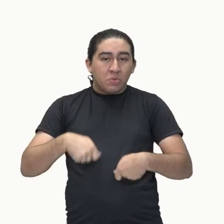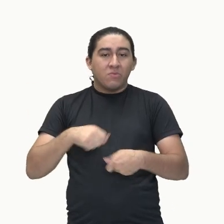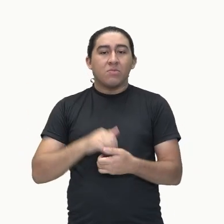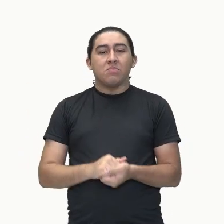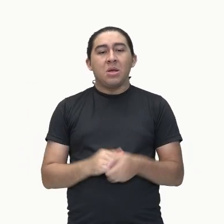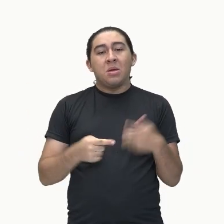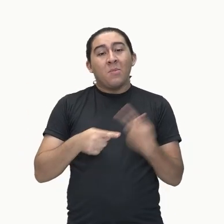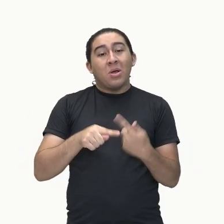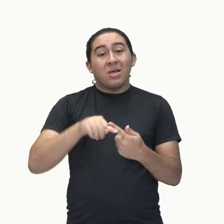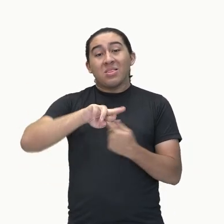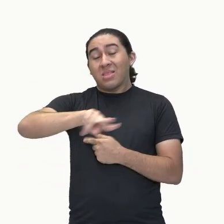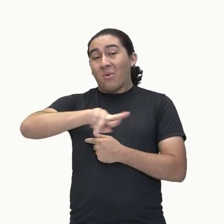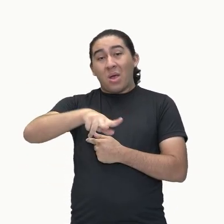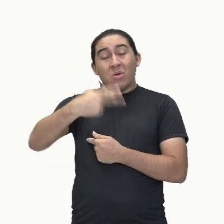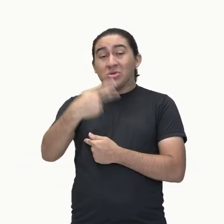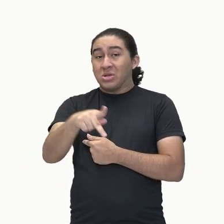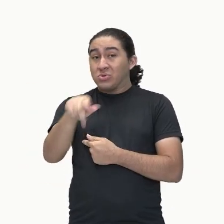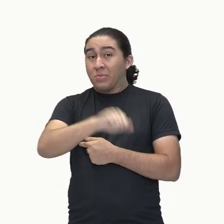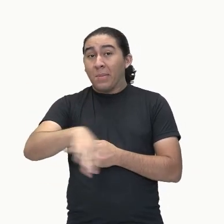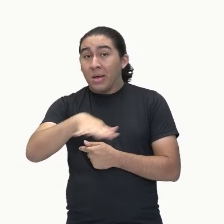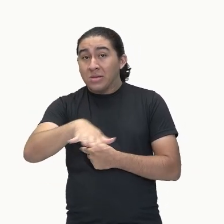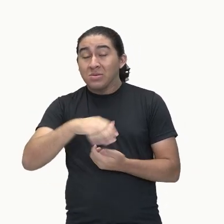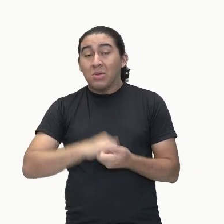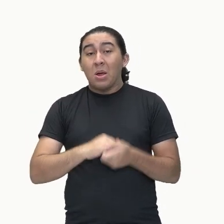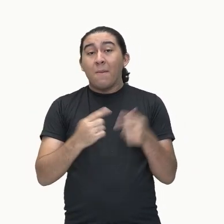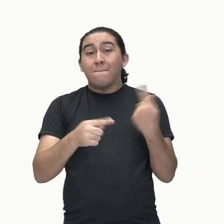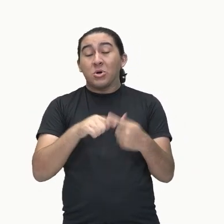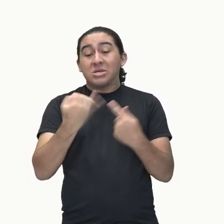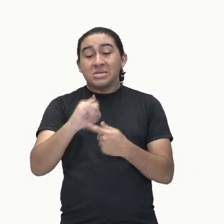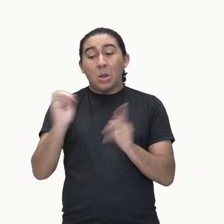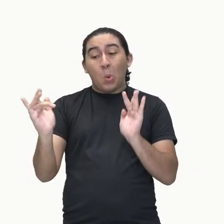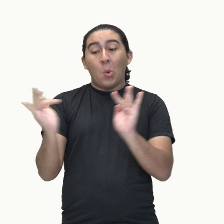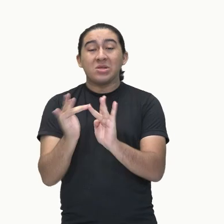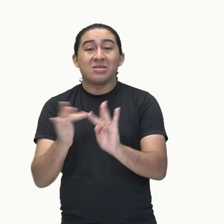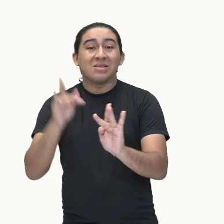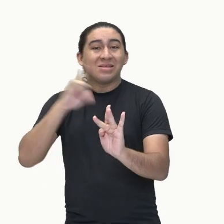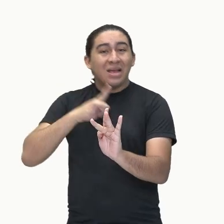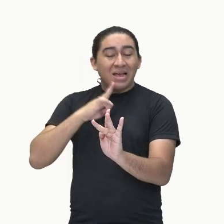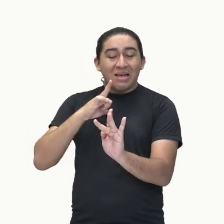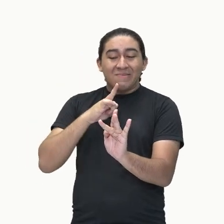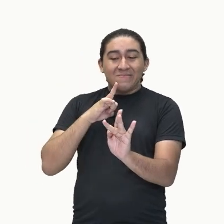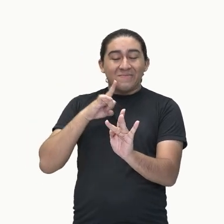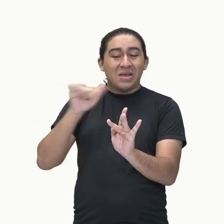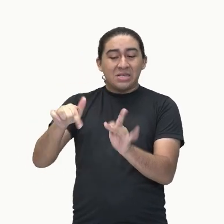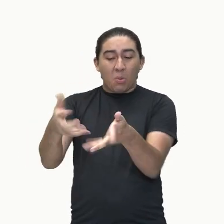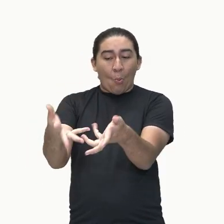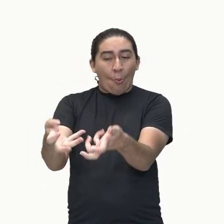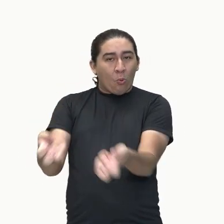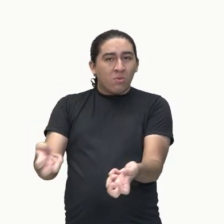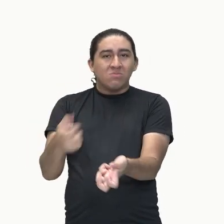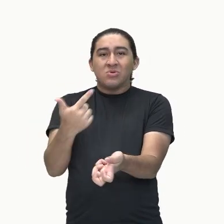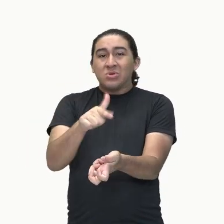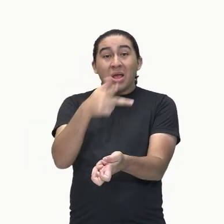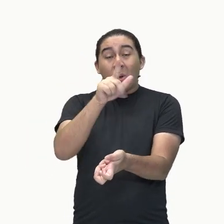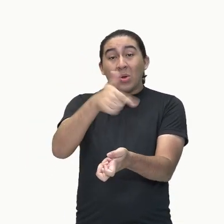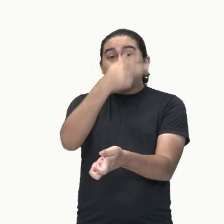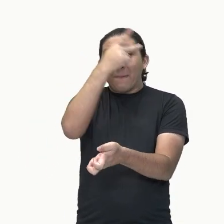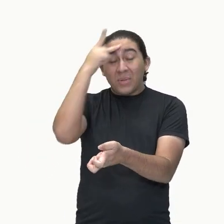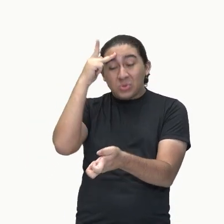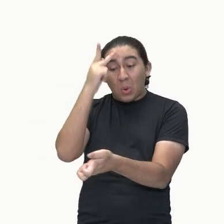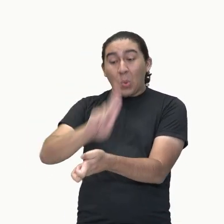a sua terra, porque se o tocarem não ficará nada que ao trem aproveite, porque